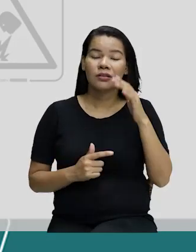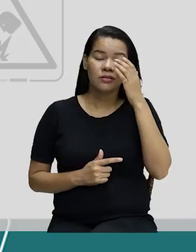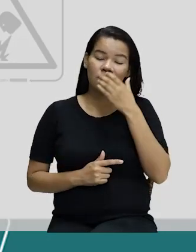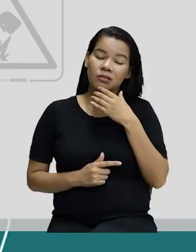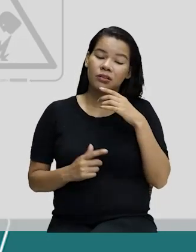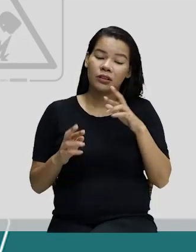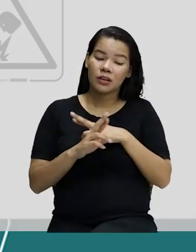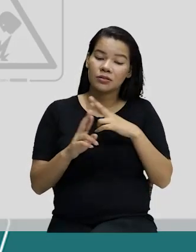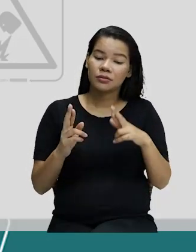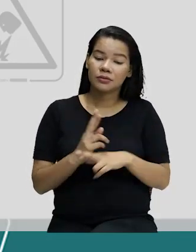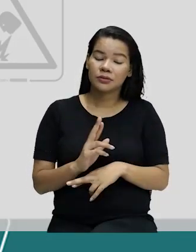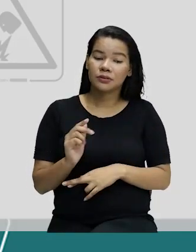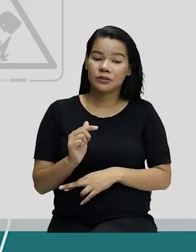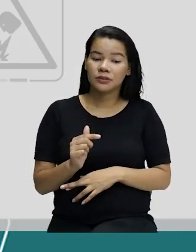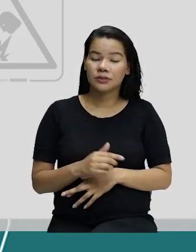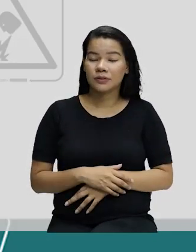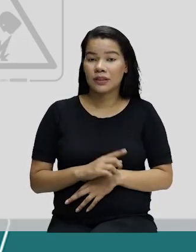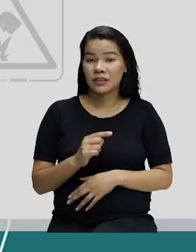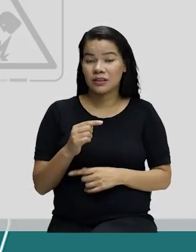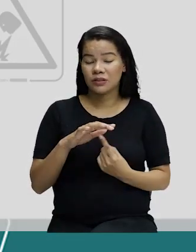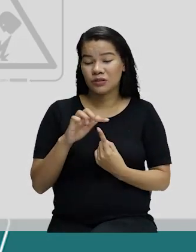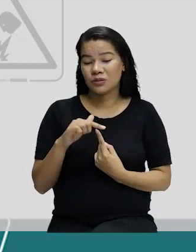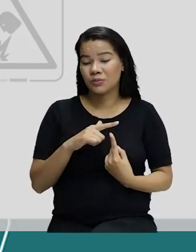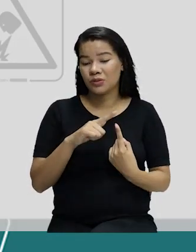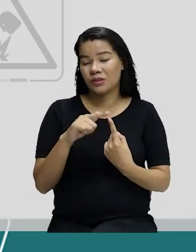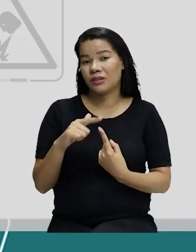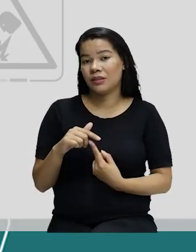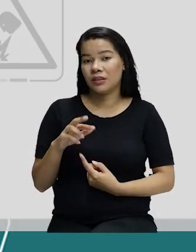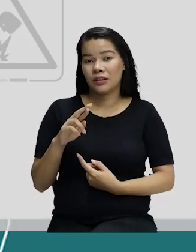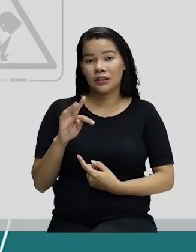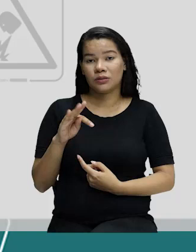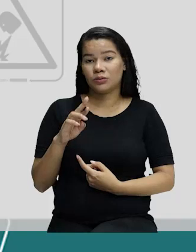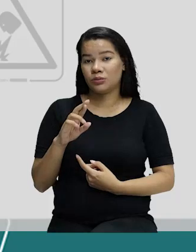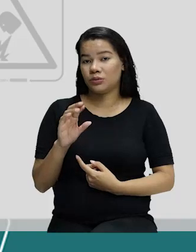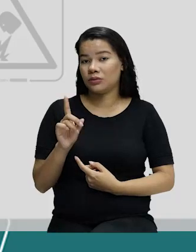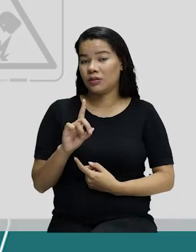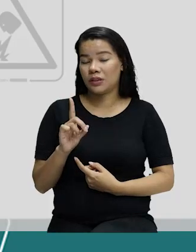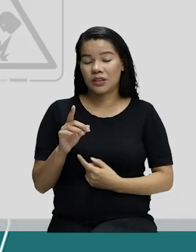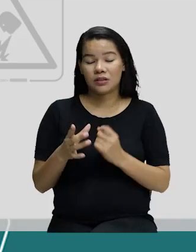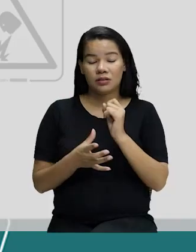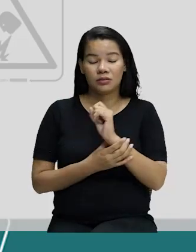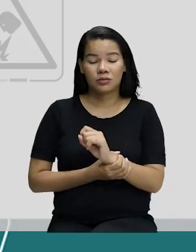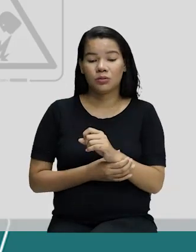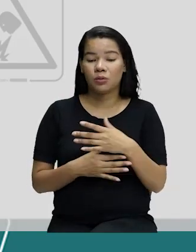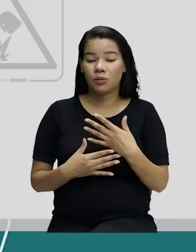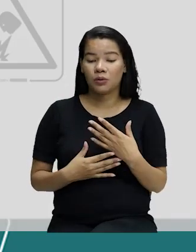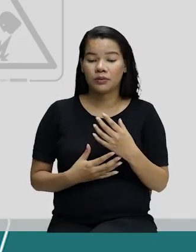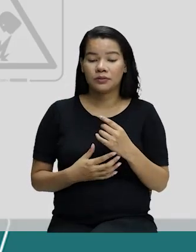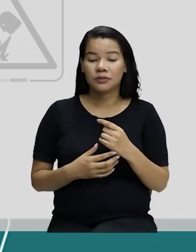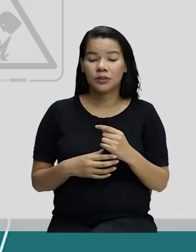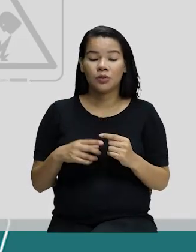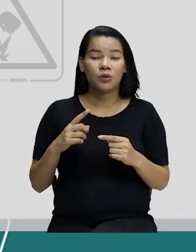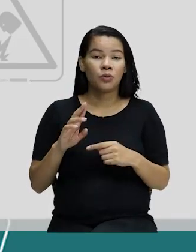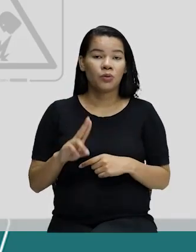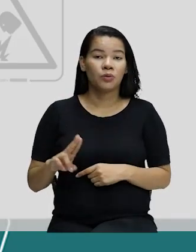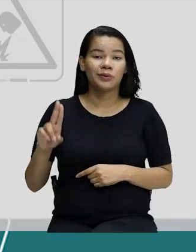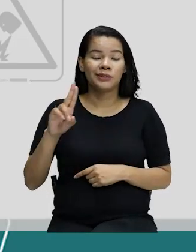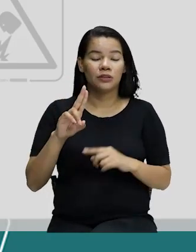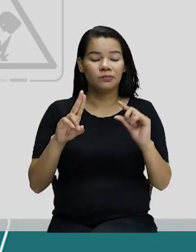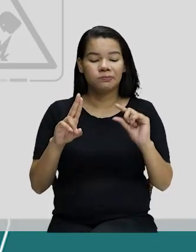né? Esse tipo de reator, eles não são seguros quando são operados em